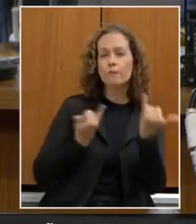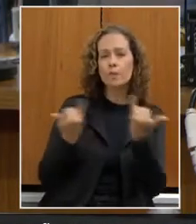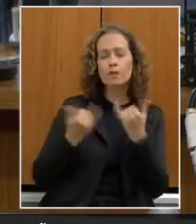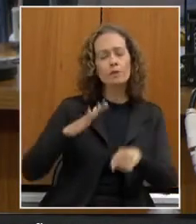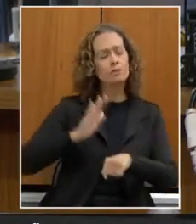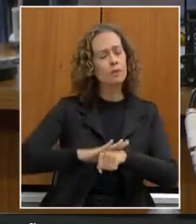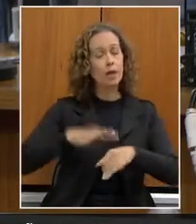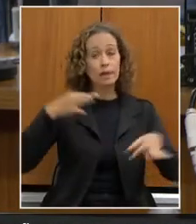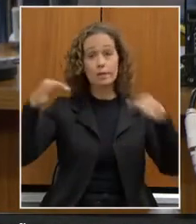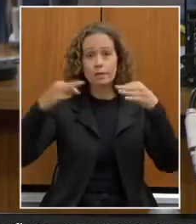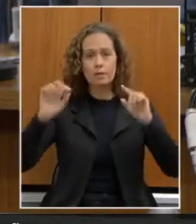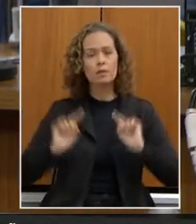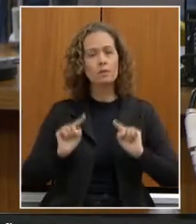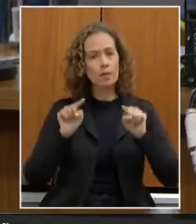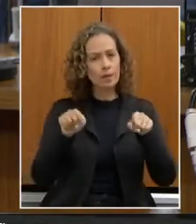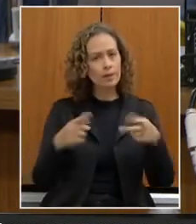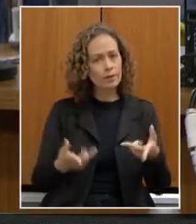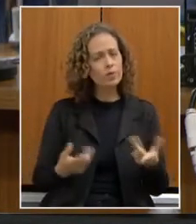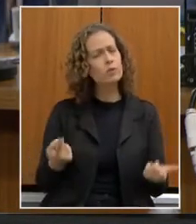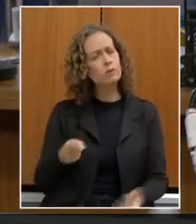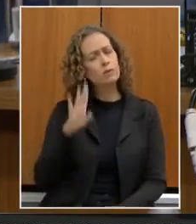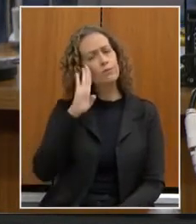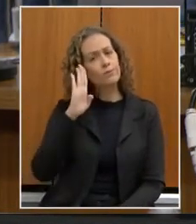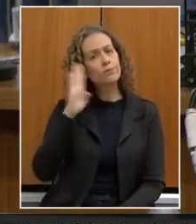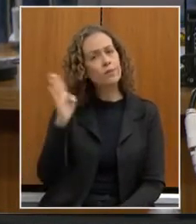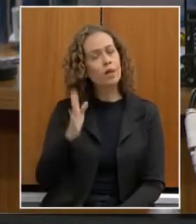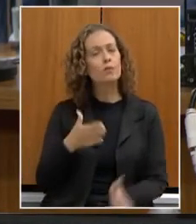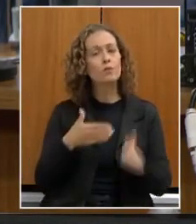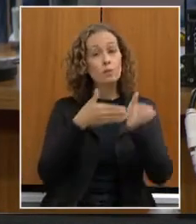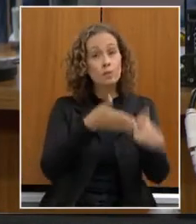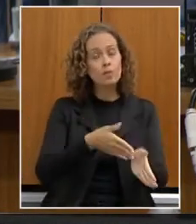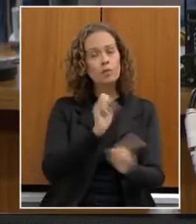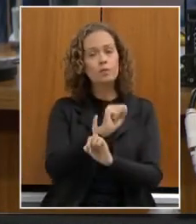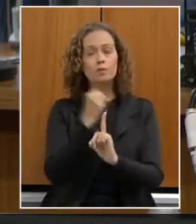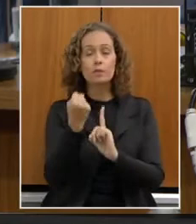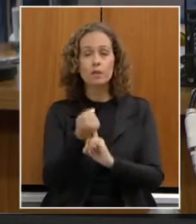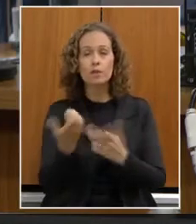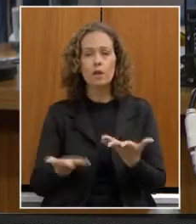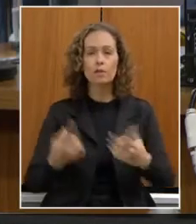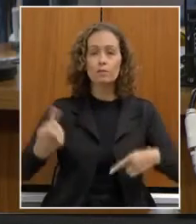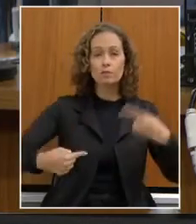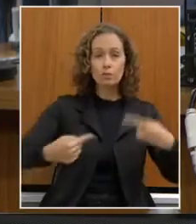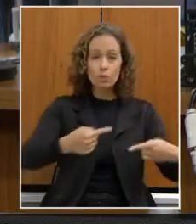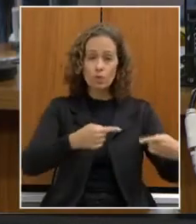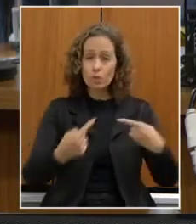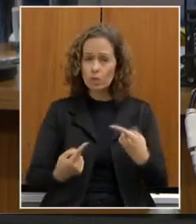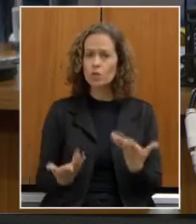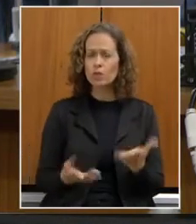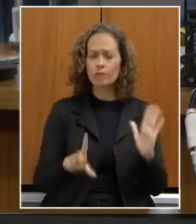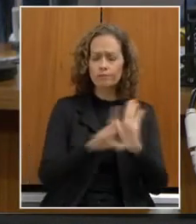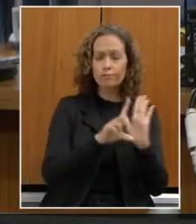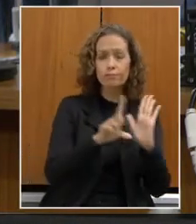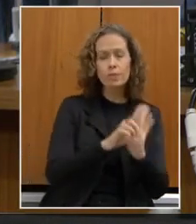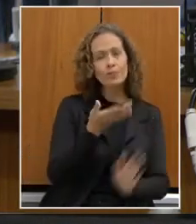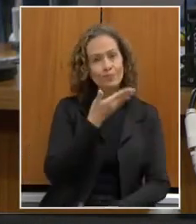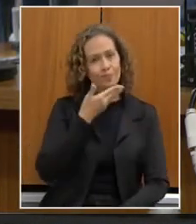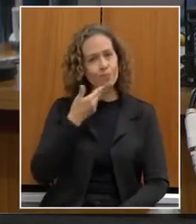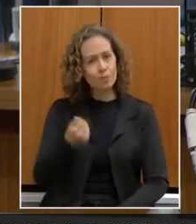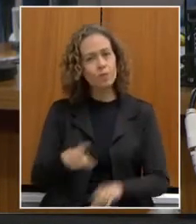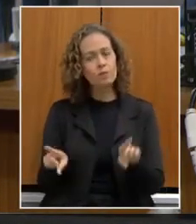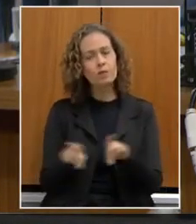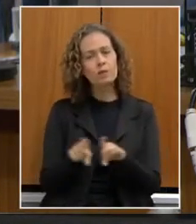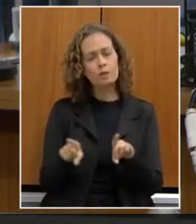transparentes isso é fundamental para um acompanhamento da sociedade para que políticas públicas cada vez melhores possam ser realizadas